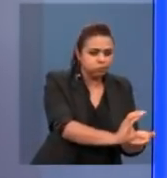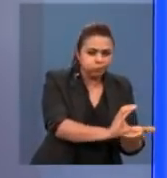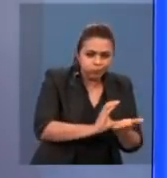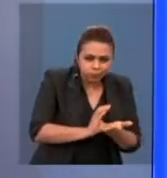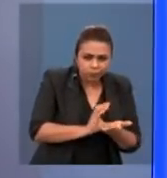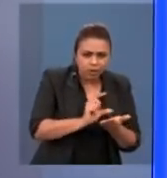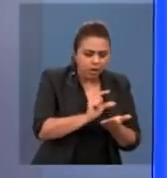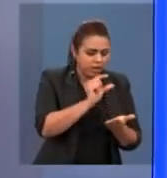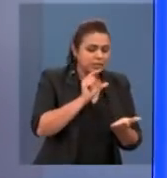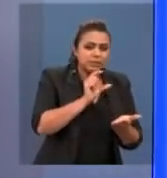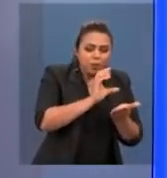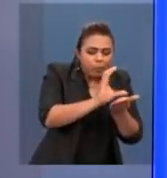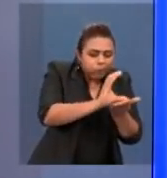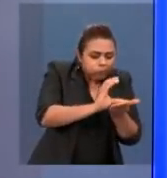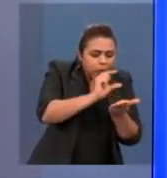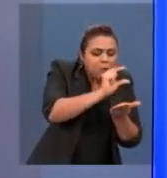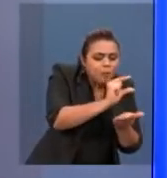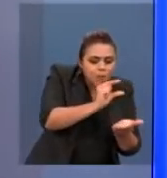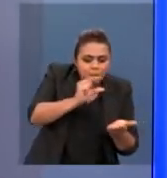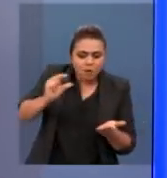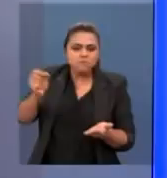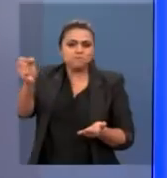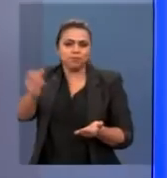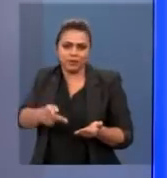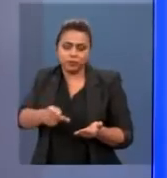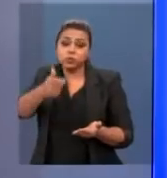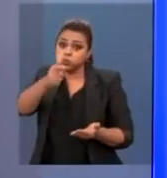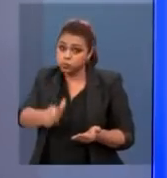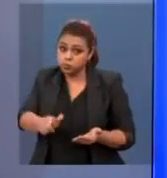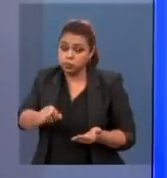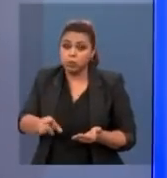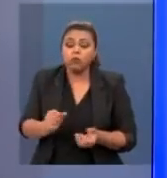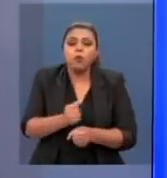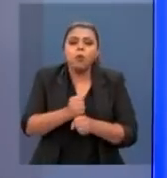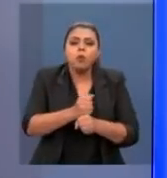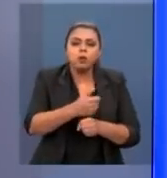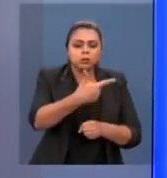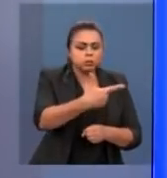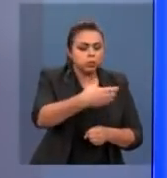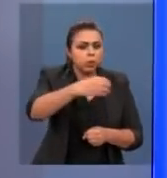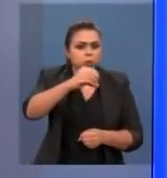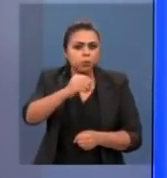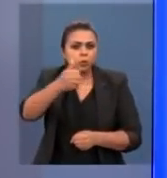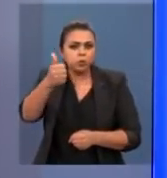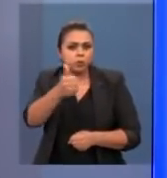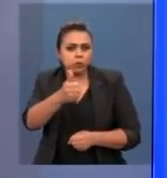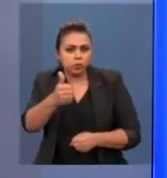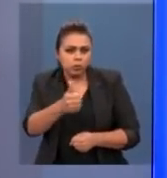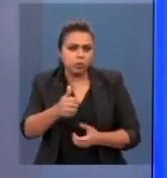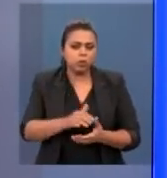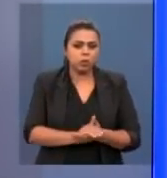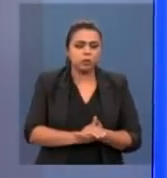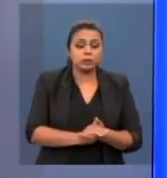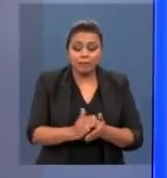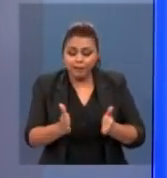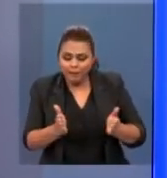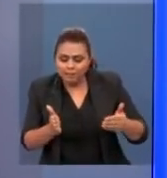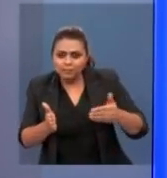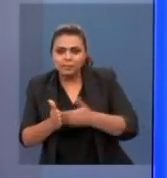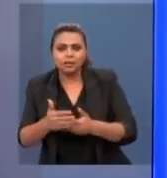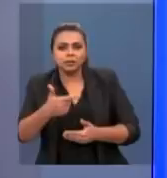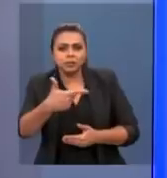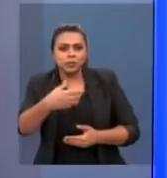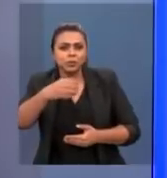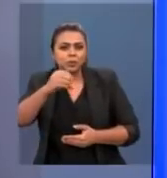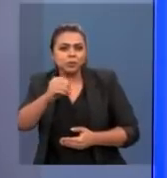colocar no rombo da previdência só no ano de 2011 a 2014 foram 1